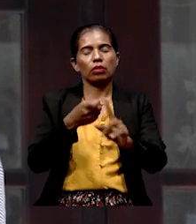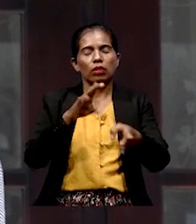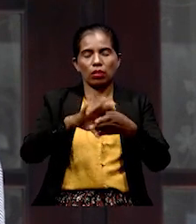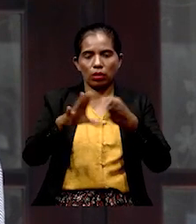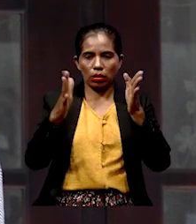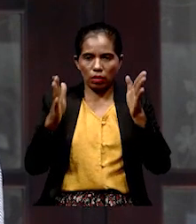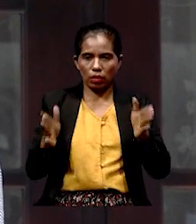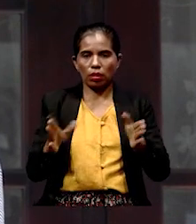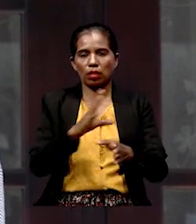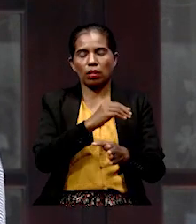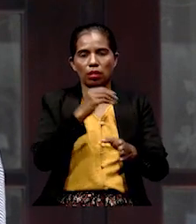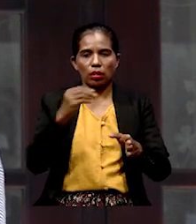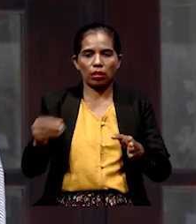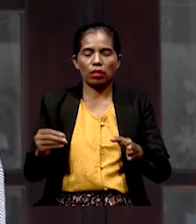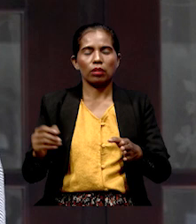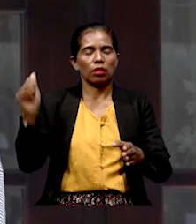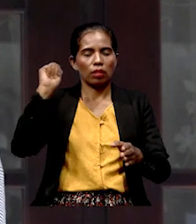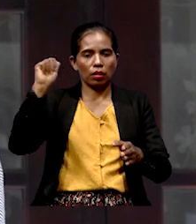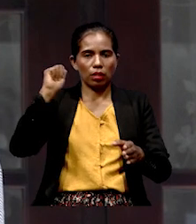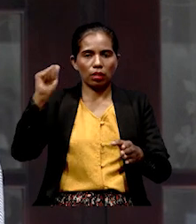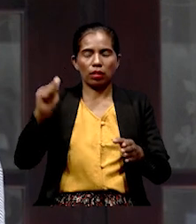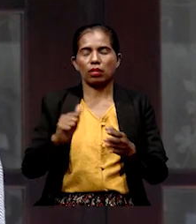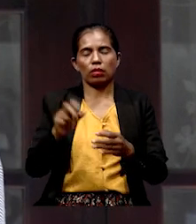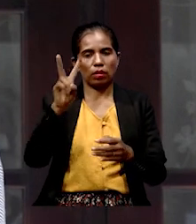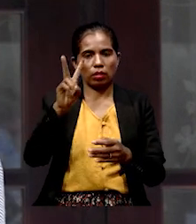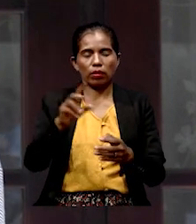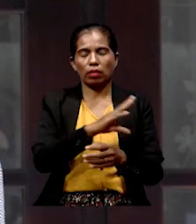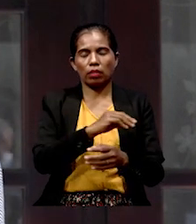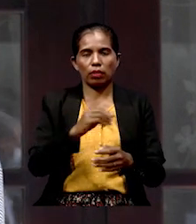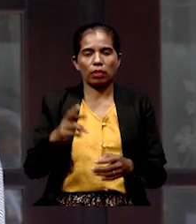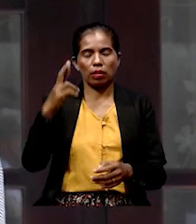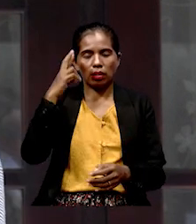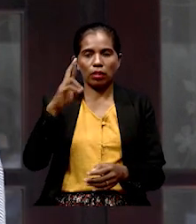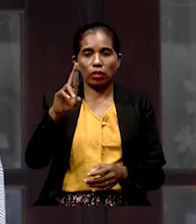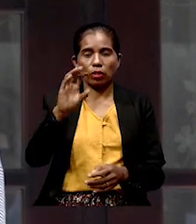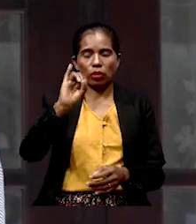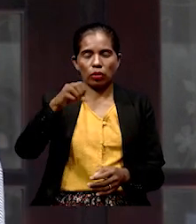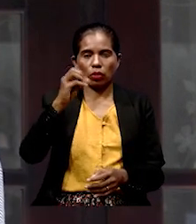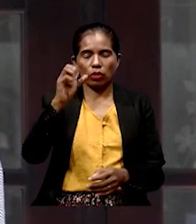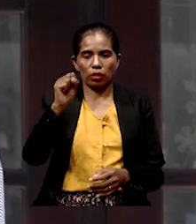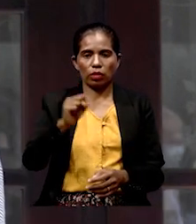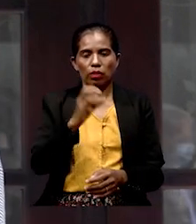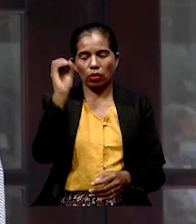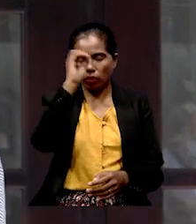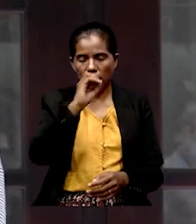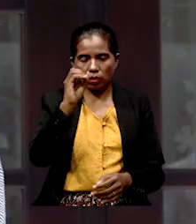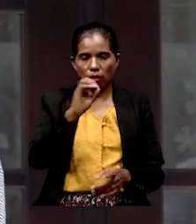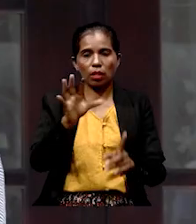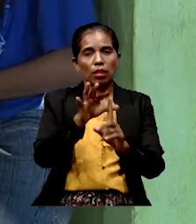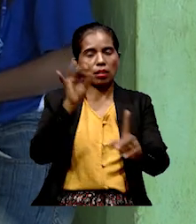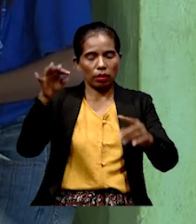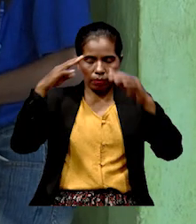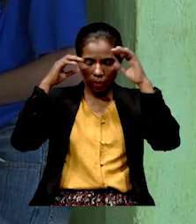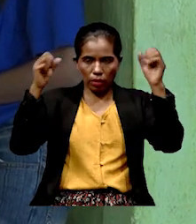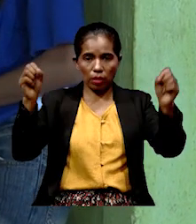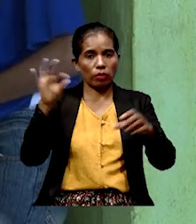muita confiança dos próprios candidatos e das suas máquinas. José Alves Guerreiro Primo relata, durante a observação da eleição presidencial